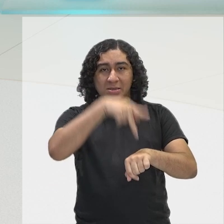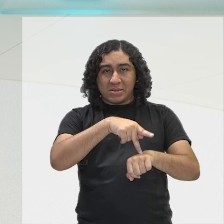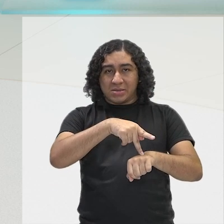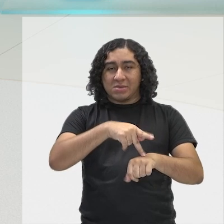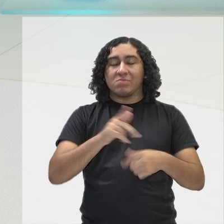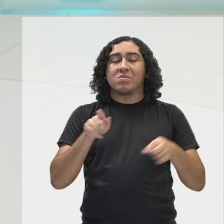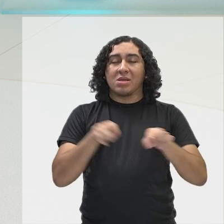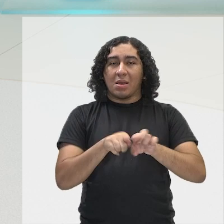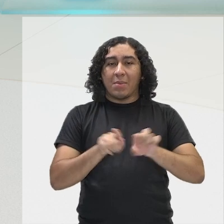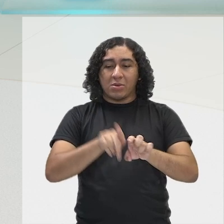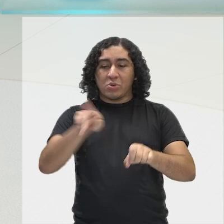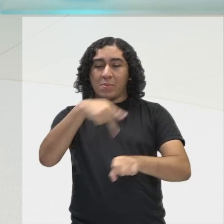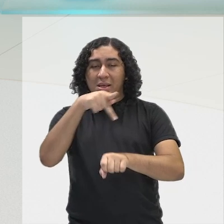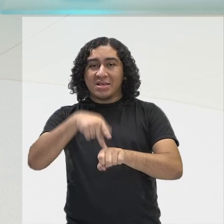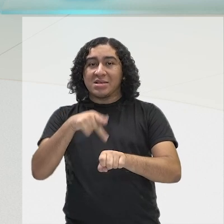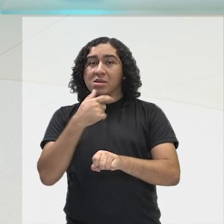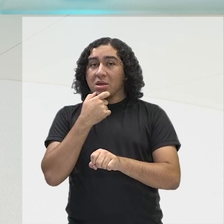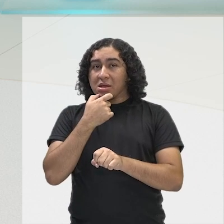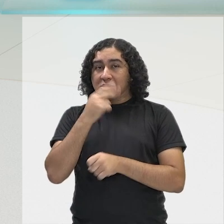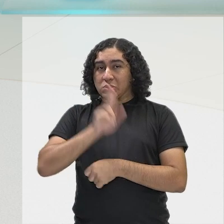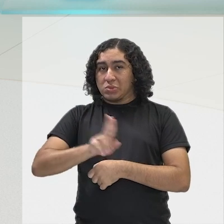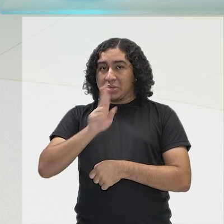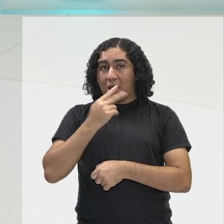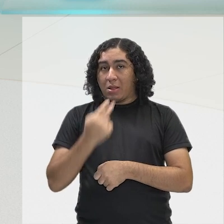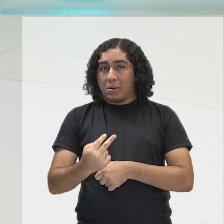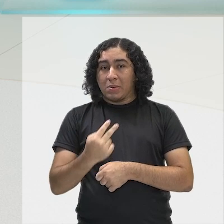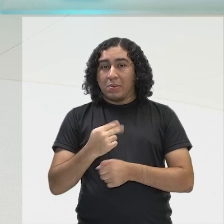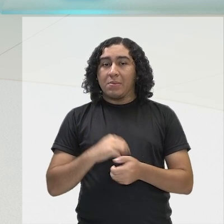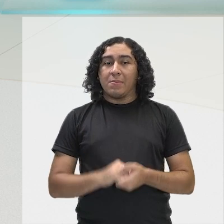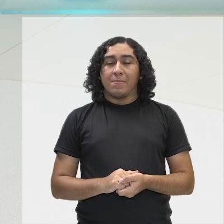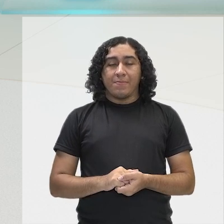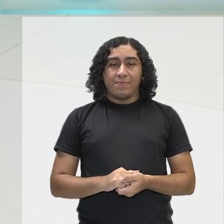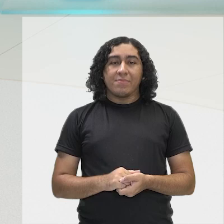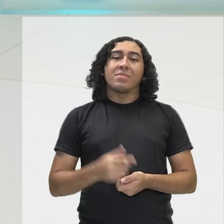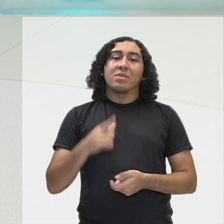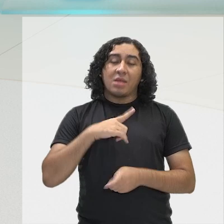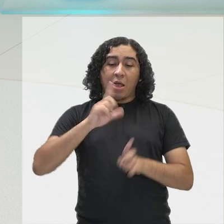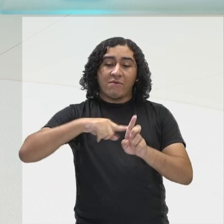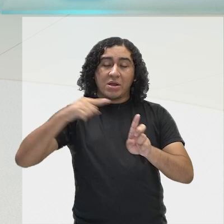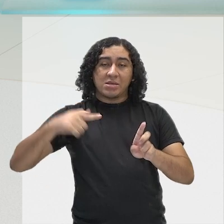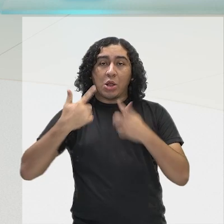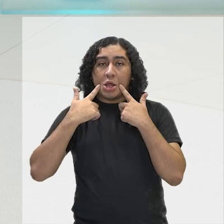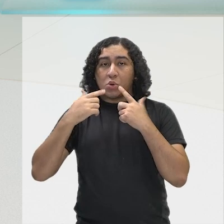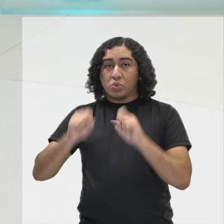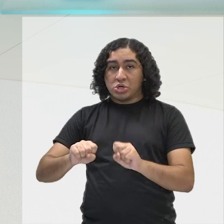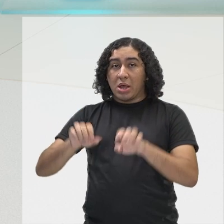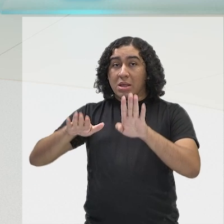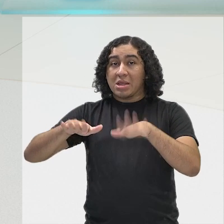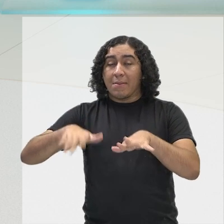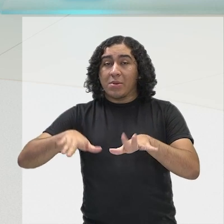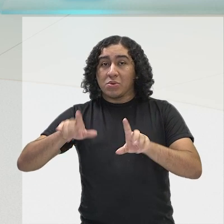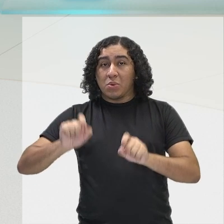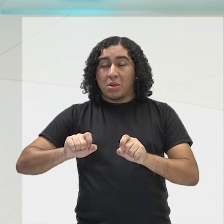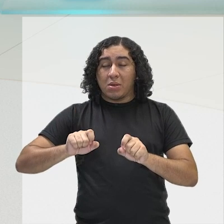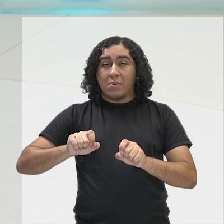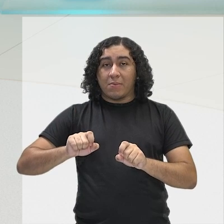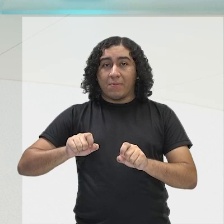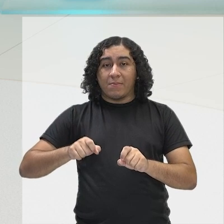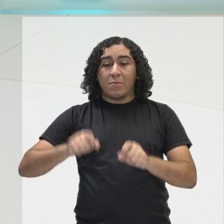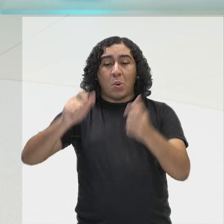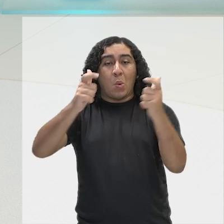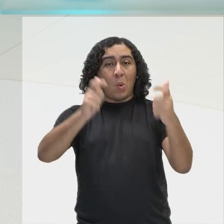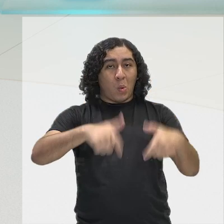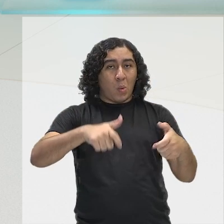nos países de língua inglesa, nós temos também a variedade linguística de acordo com o